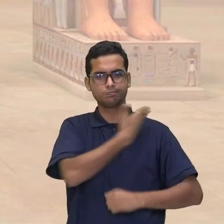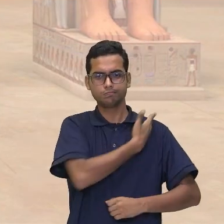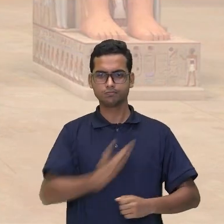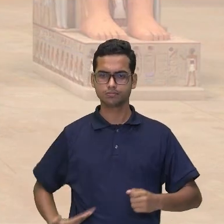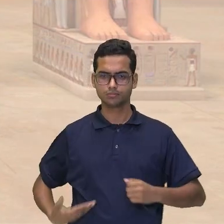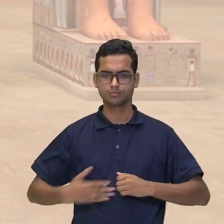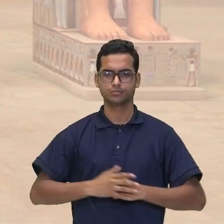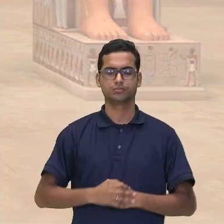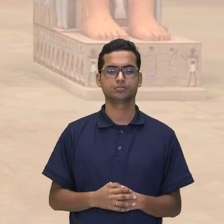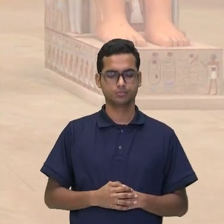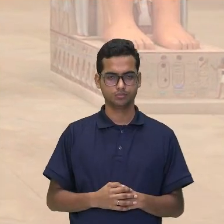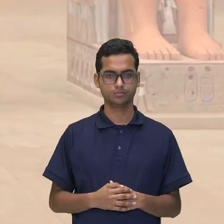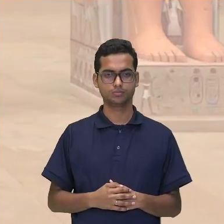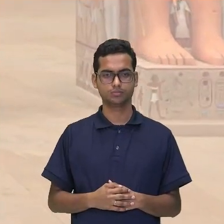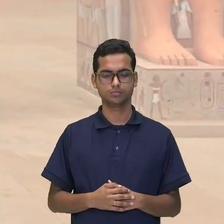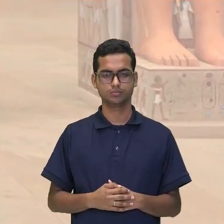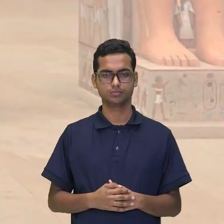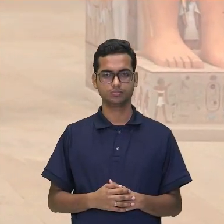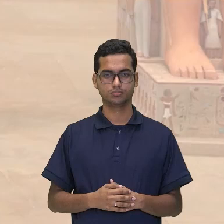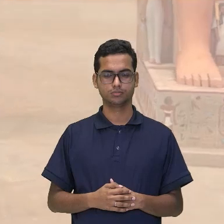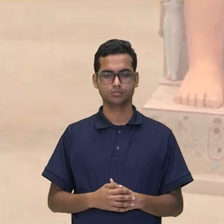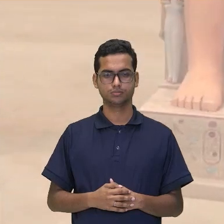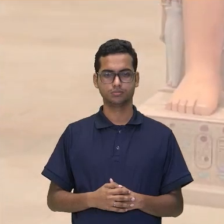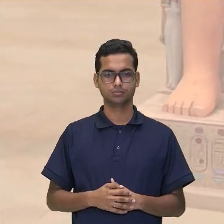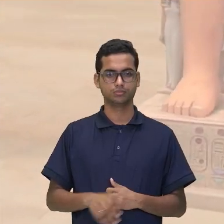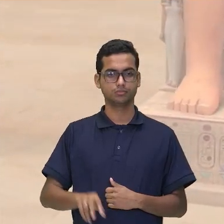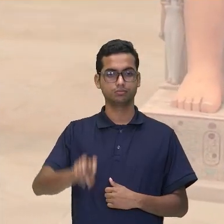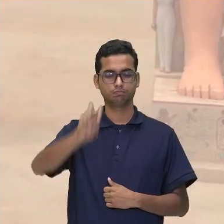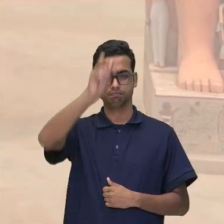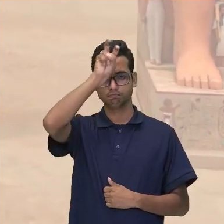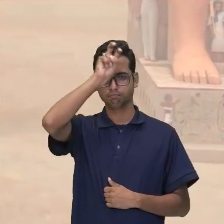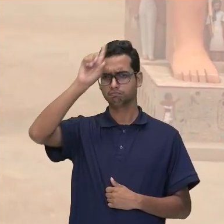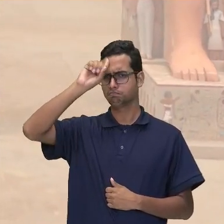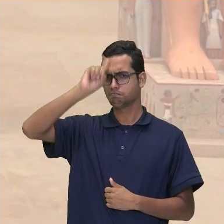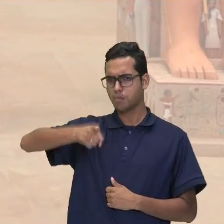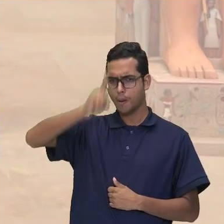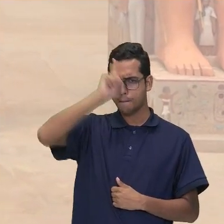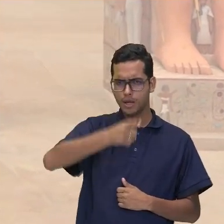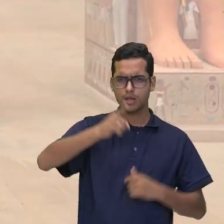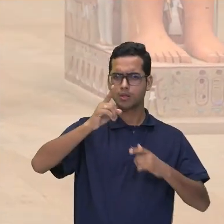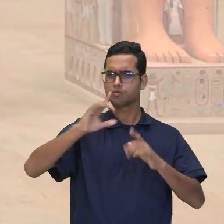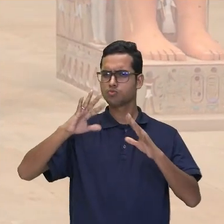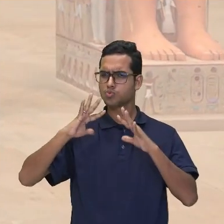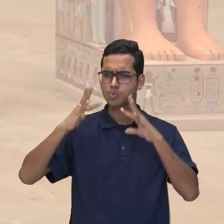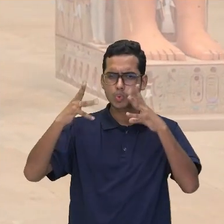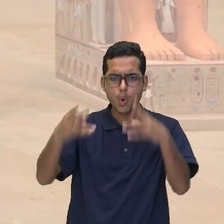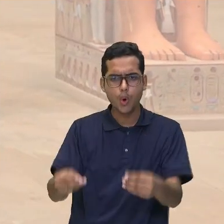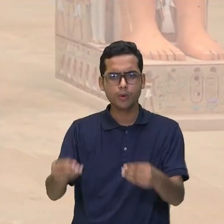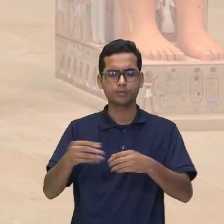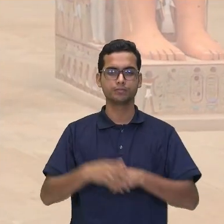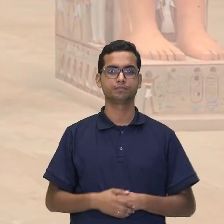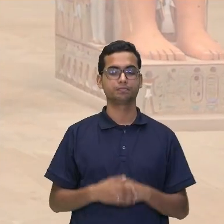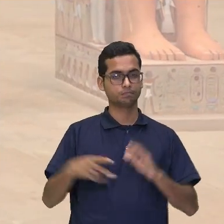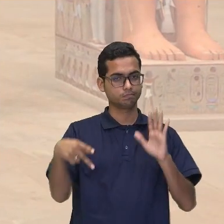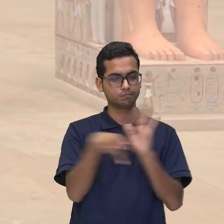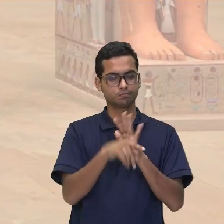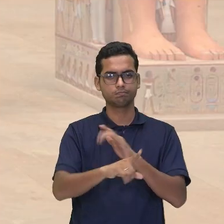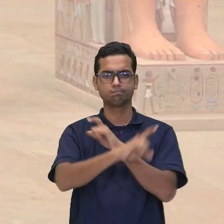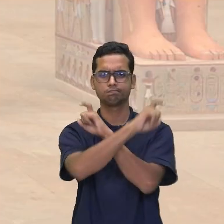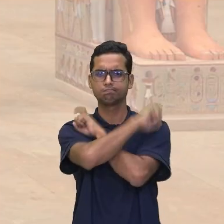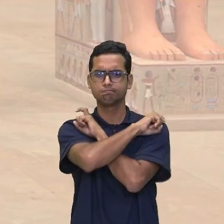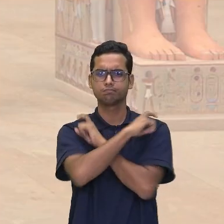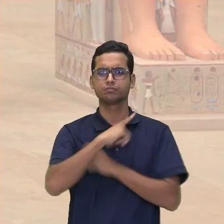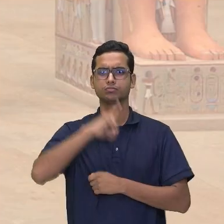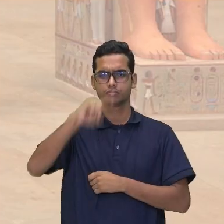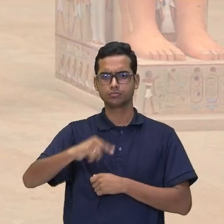faraó, ele era que determinava tudo. Então, o faraó, como eu falei para vocês, era o juiz. E